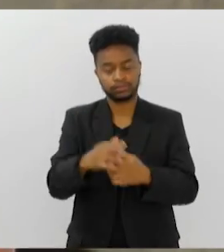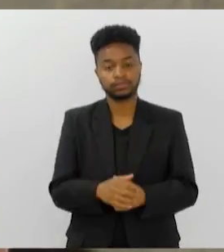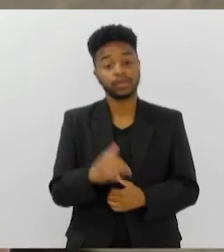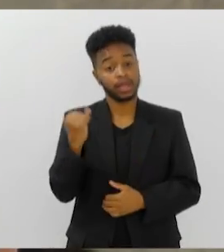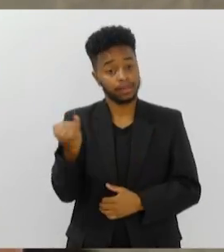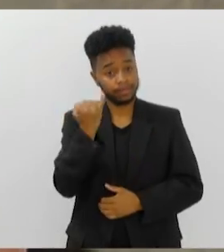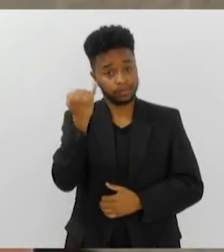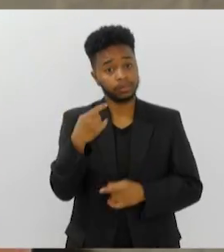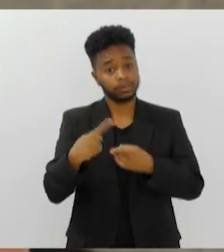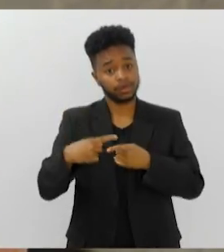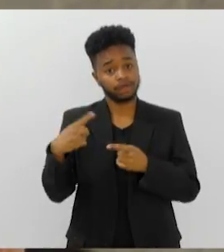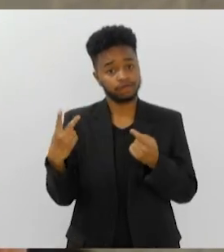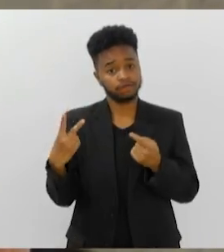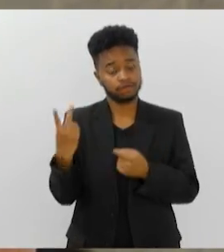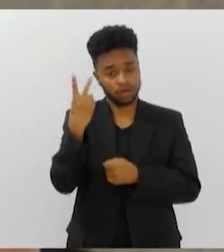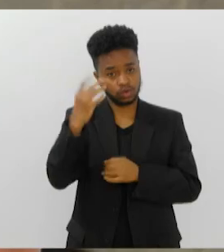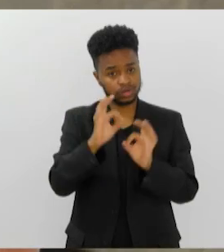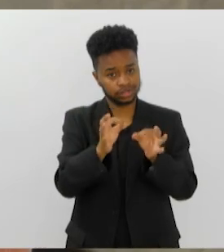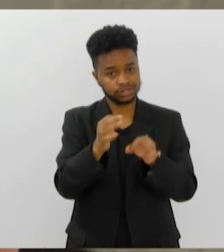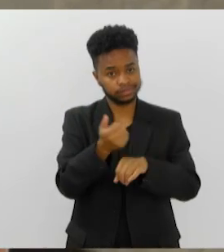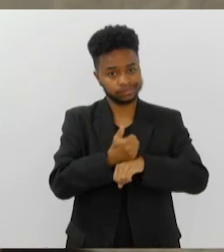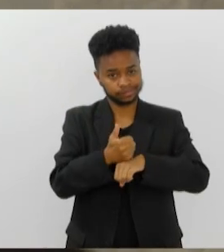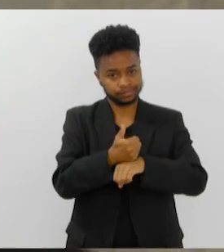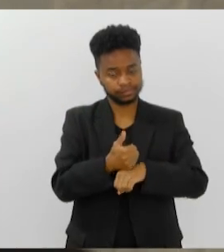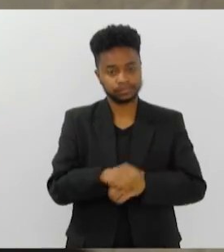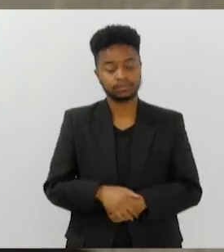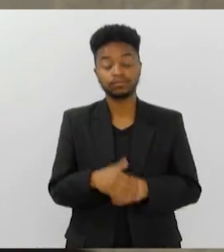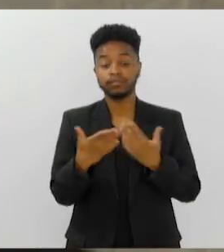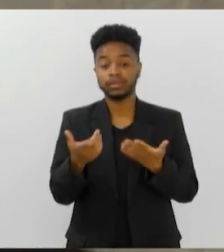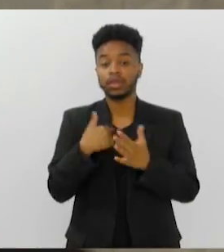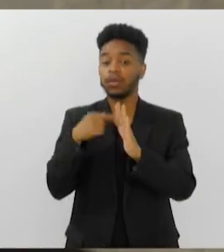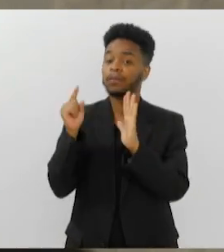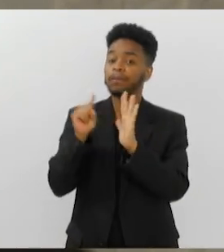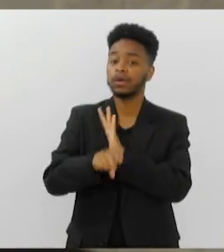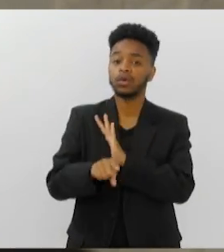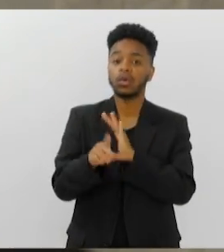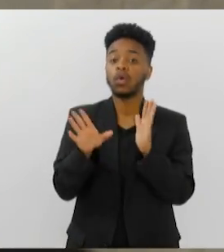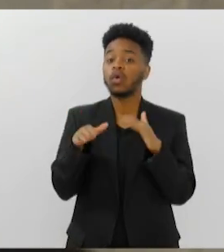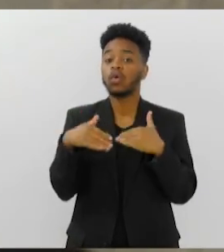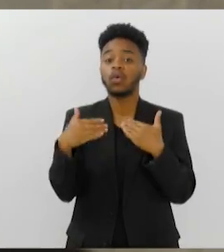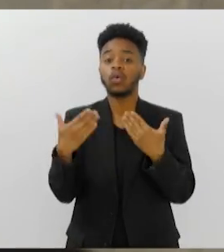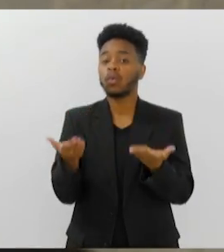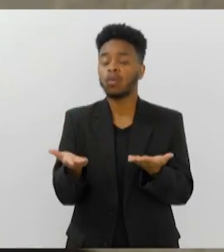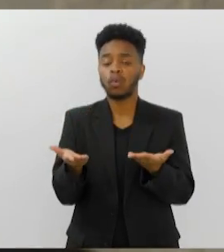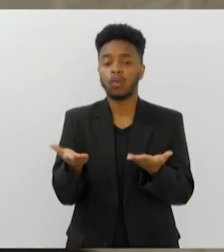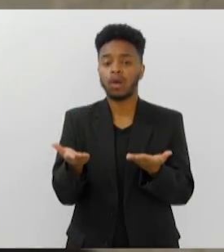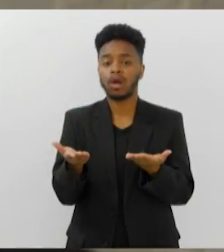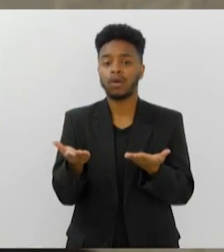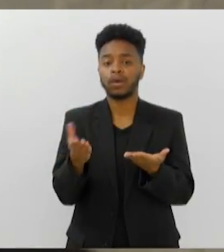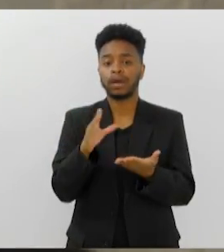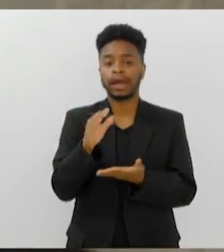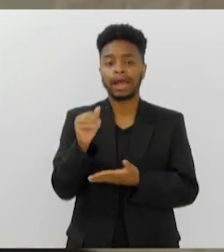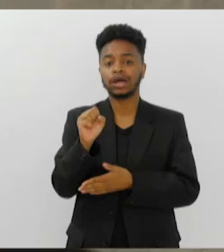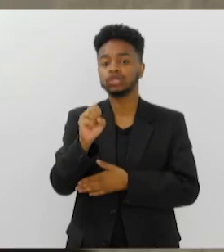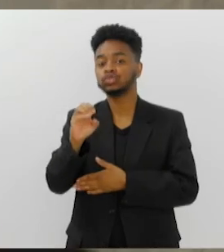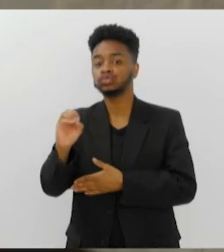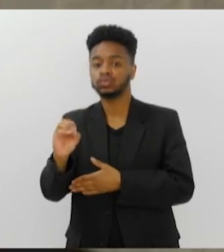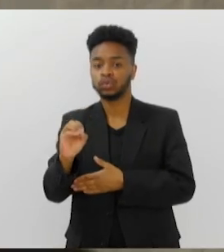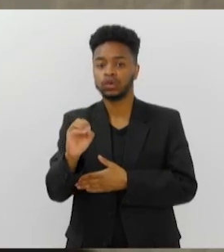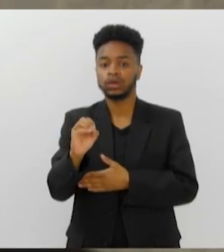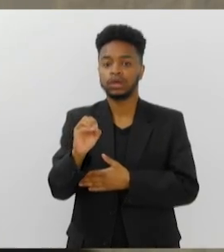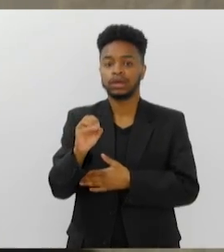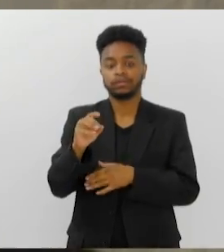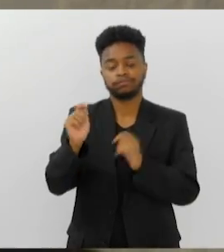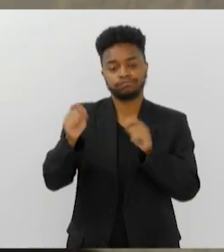porque valoriza também a profissão, né? E eu pergunto para você, quais são os casos recomendados para